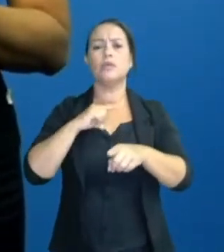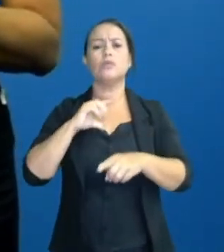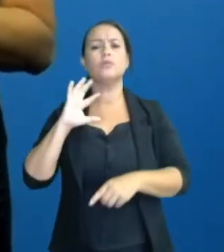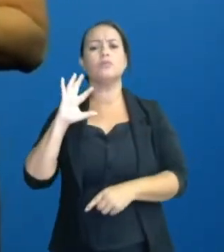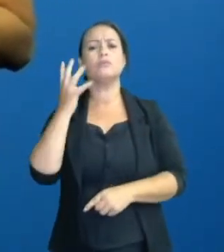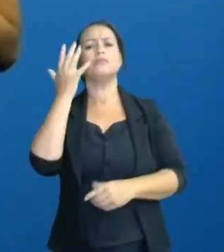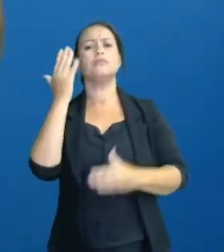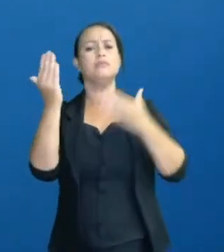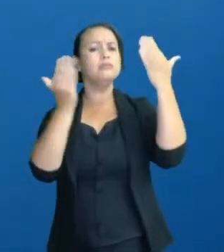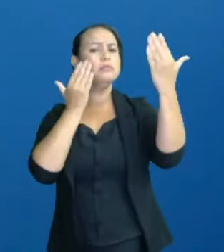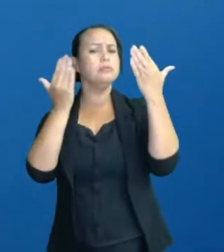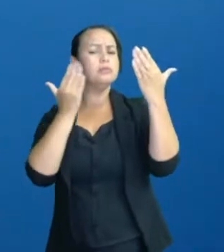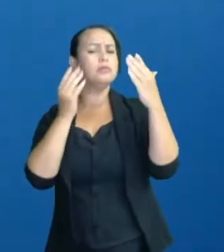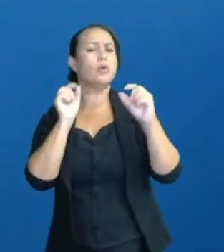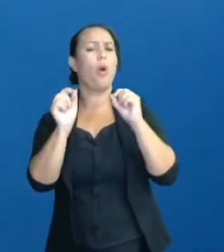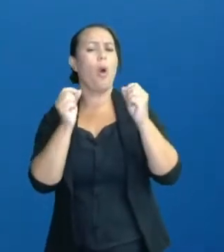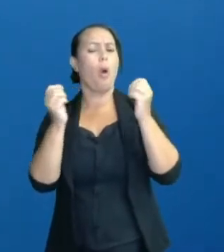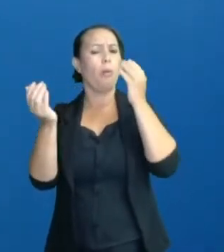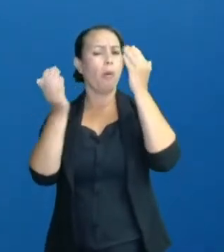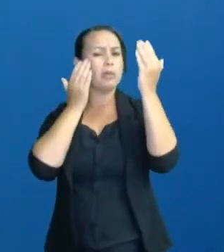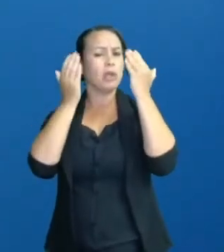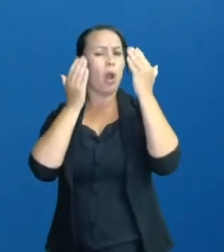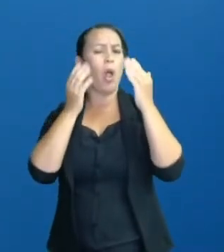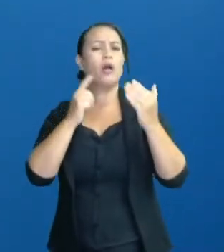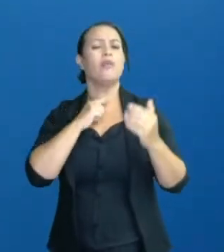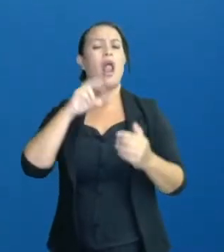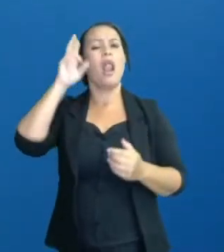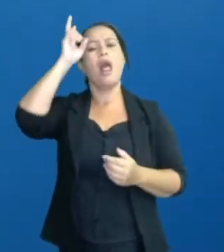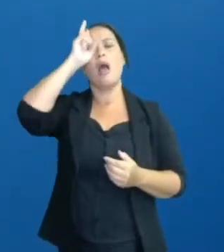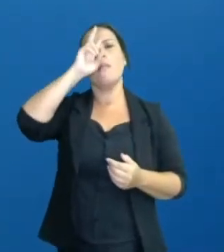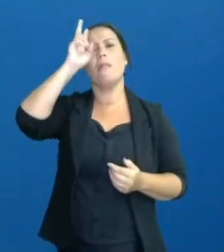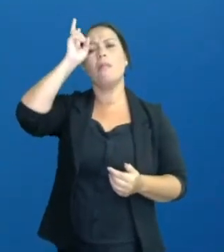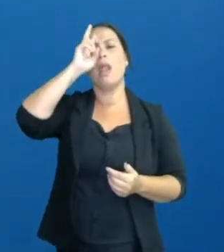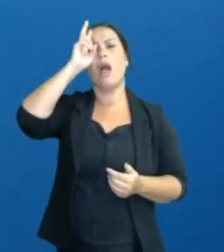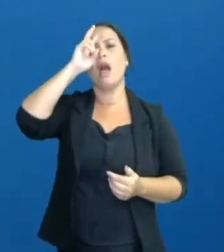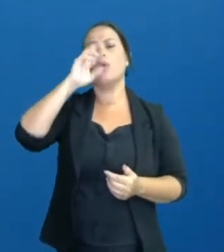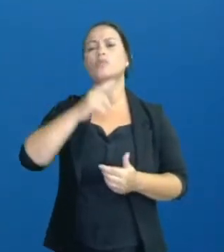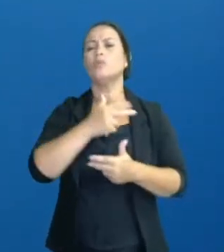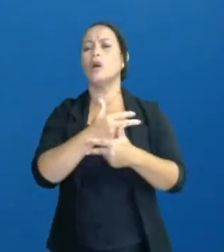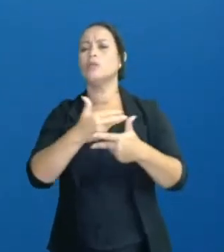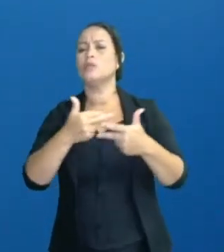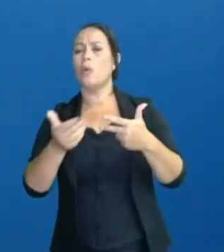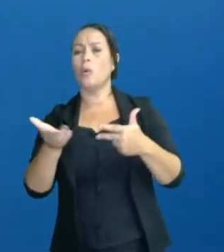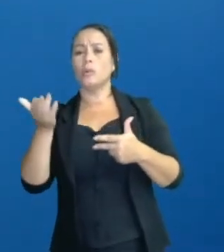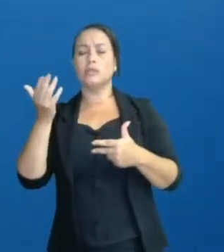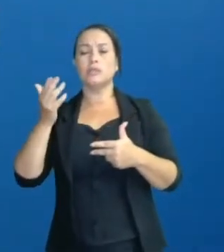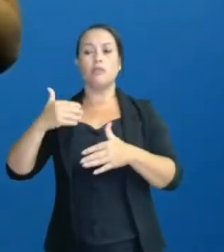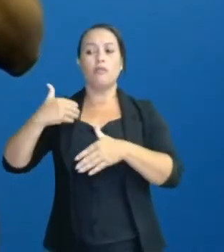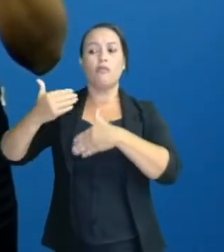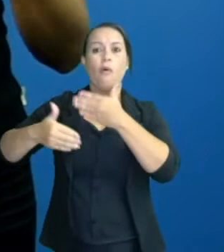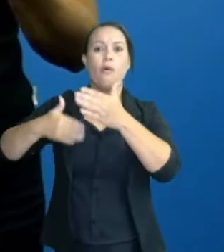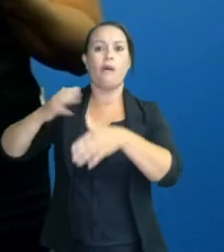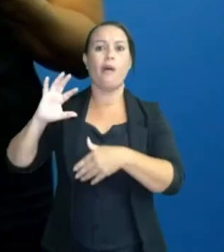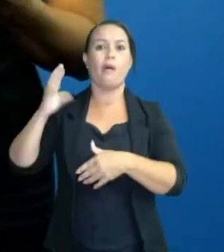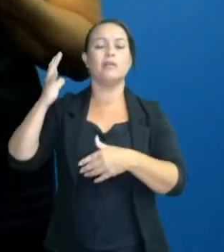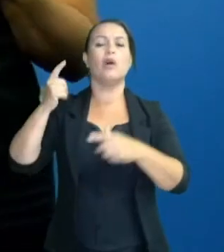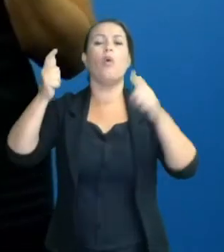psicológico é quando ele vai lembrando das coisas que foram acontecendo.